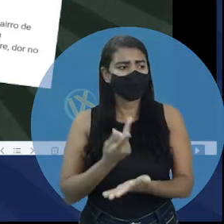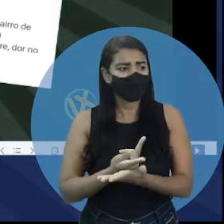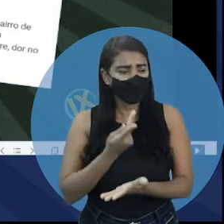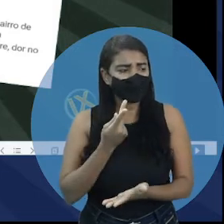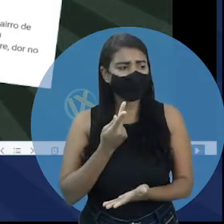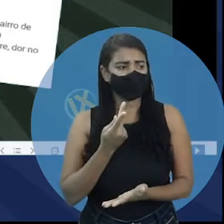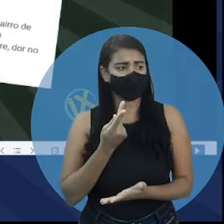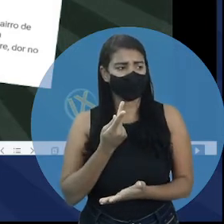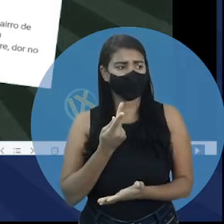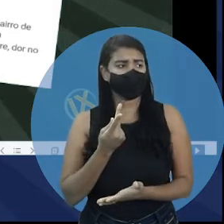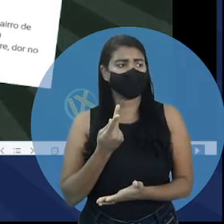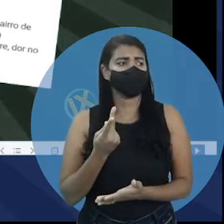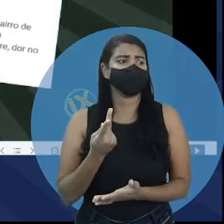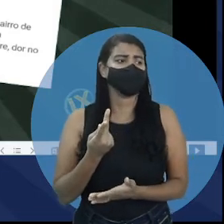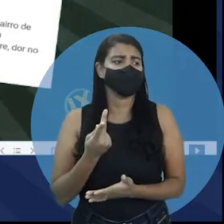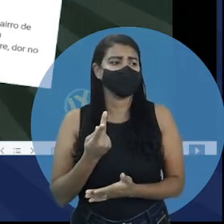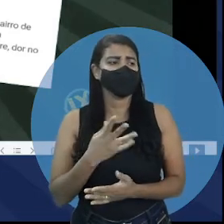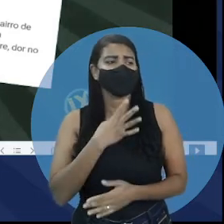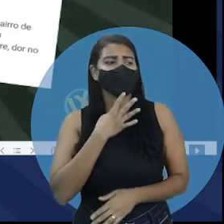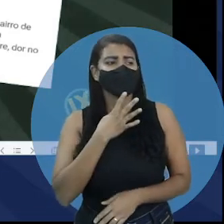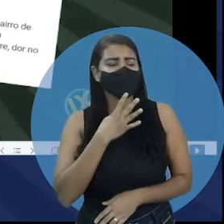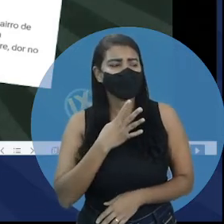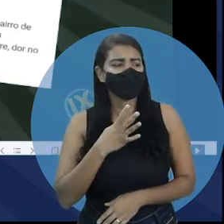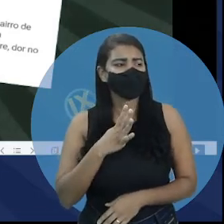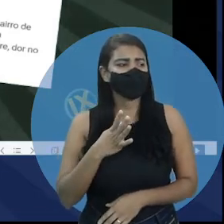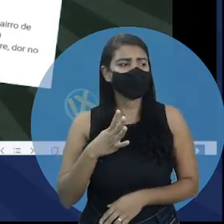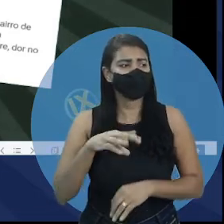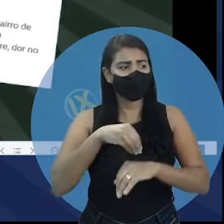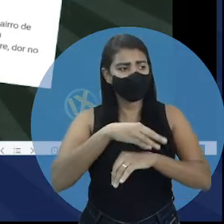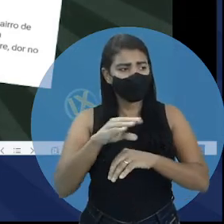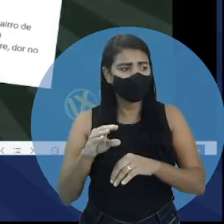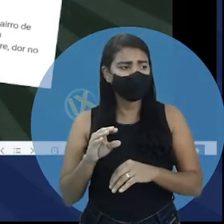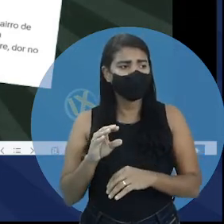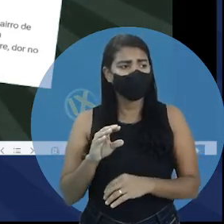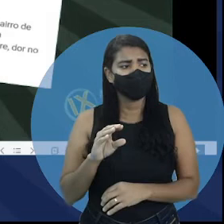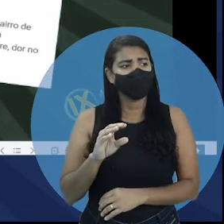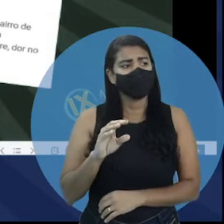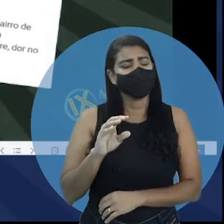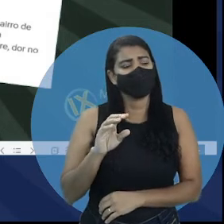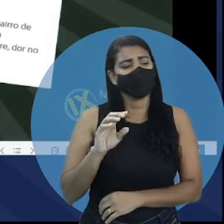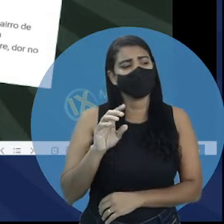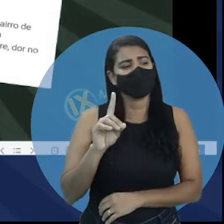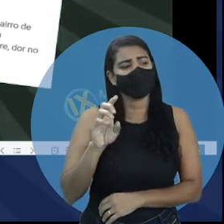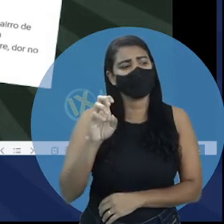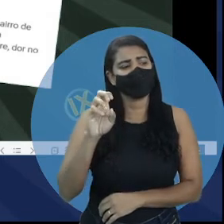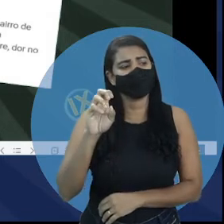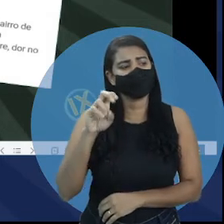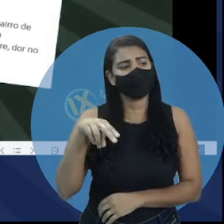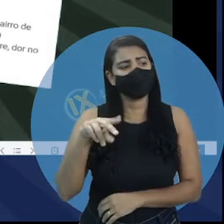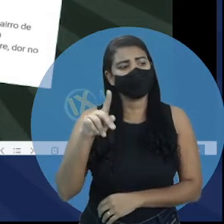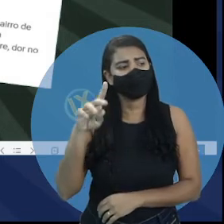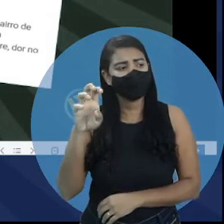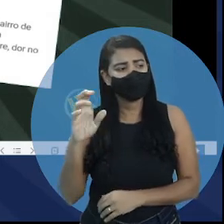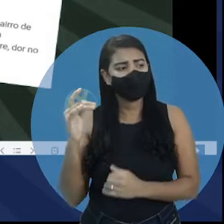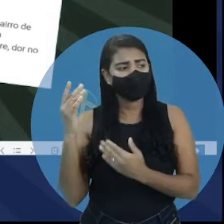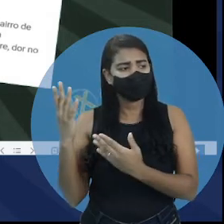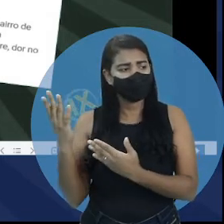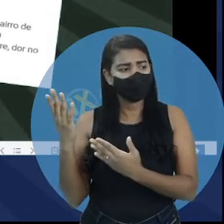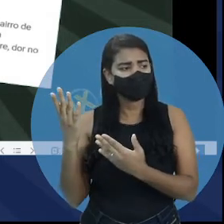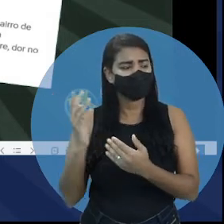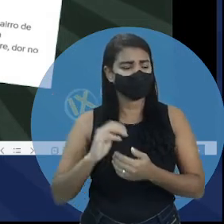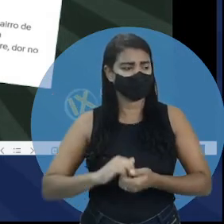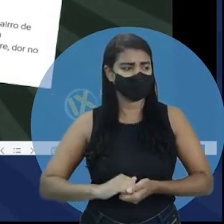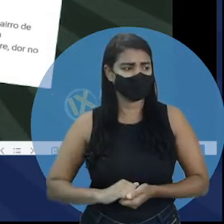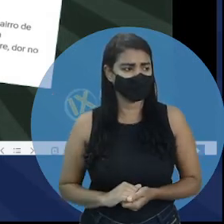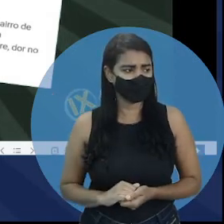de algumas arboviroses bastante conhecidas, que são aquelas transmitidas pelo mosquito Aedes aegypti. E aí houve um aumento